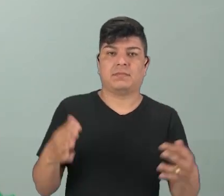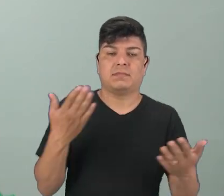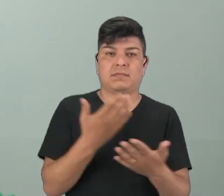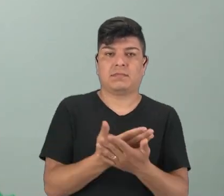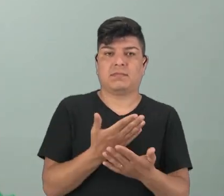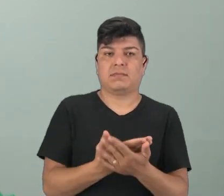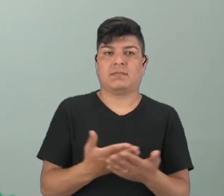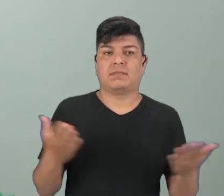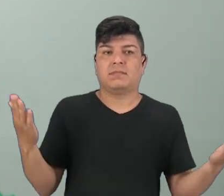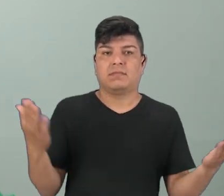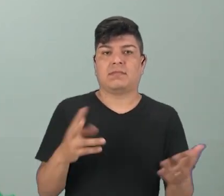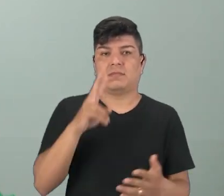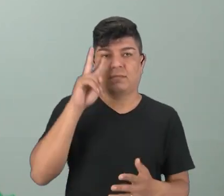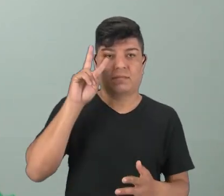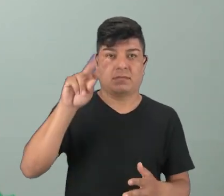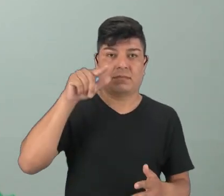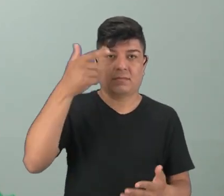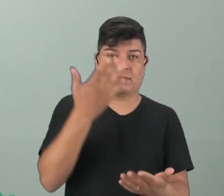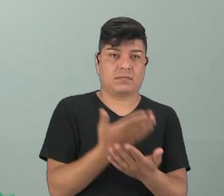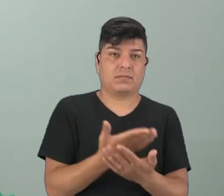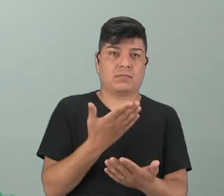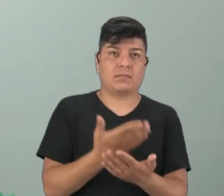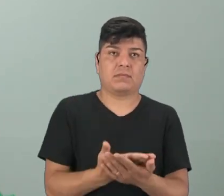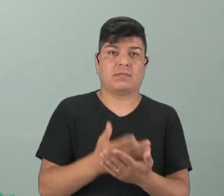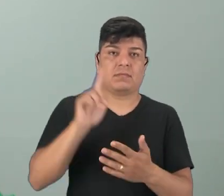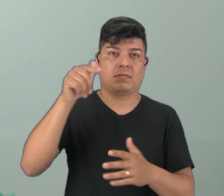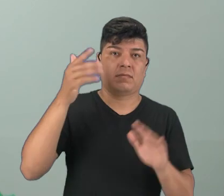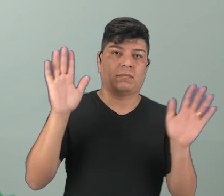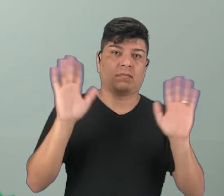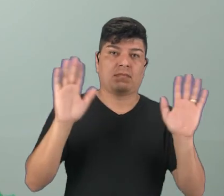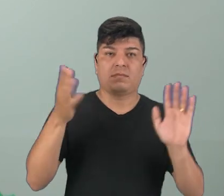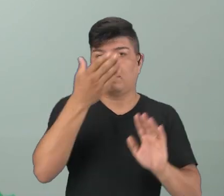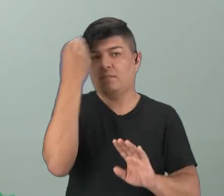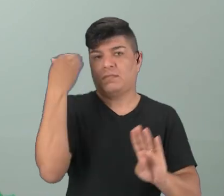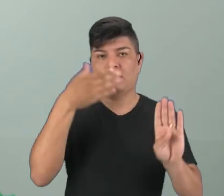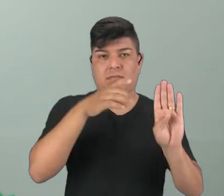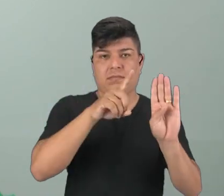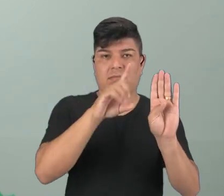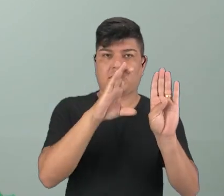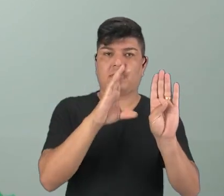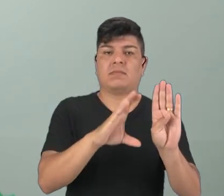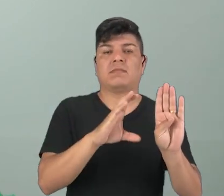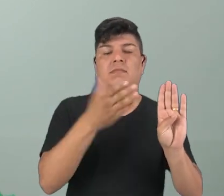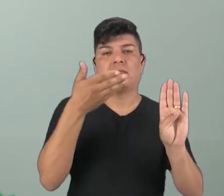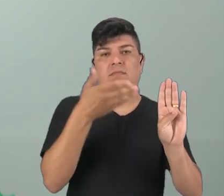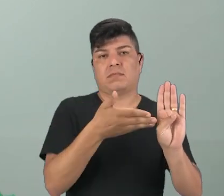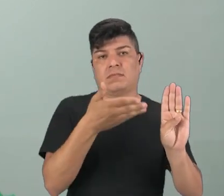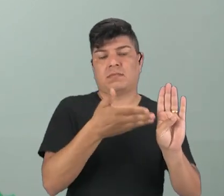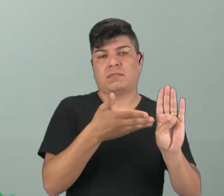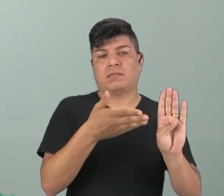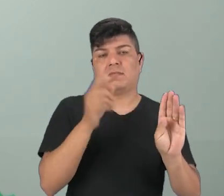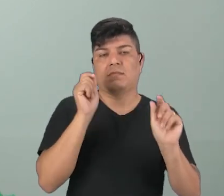aula por aqui e eu te vejo na próxima aula. Até mais! E não esqueça de acessar a plataforma